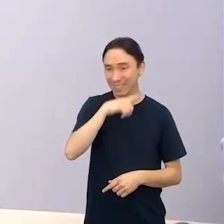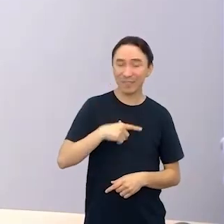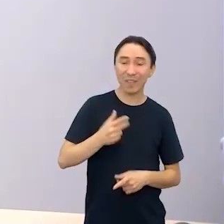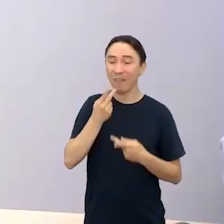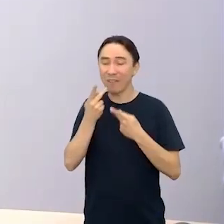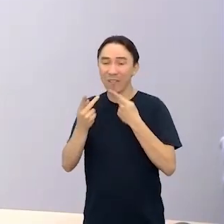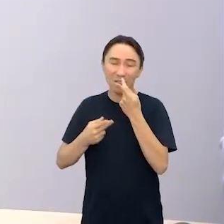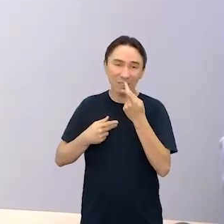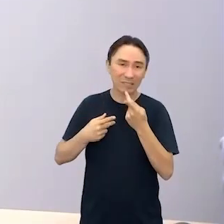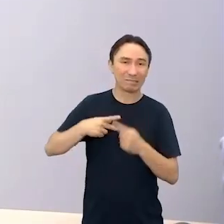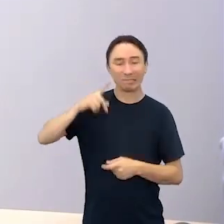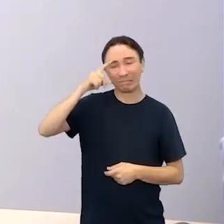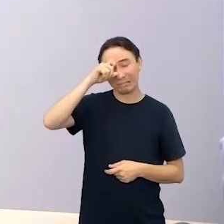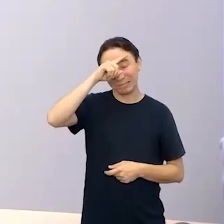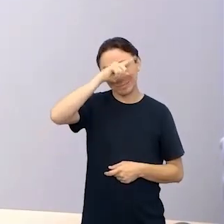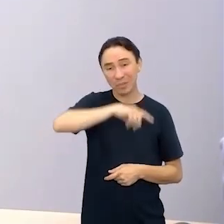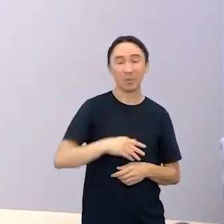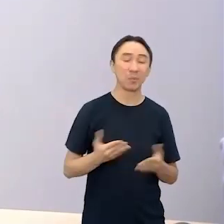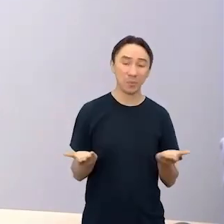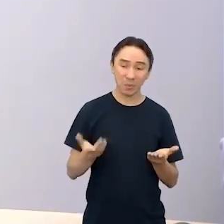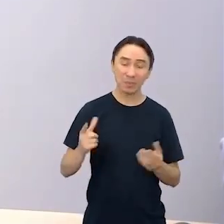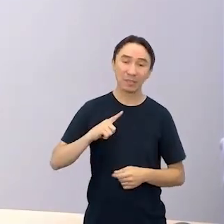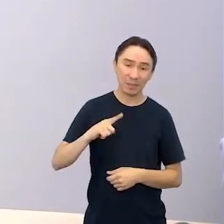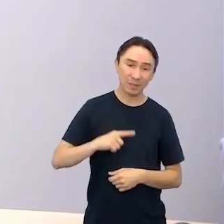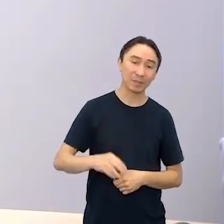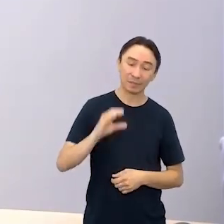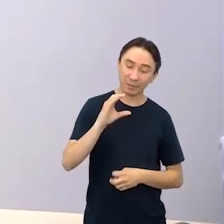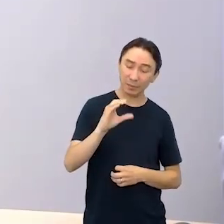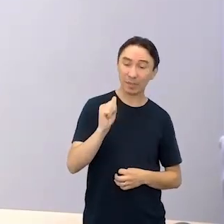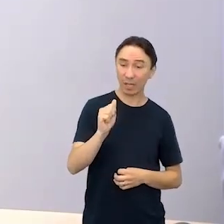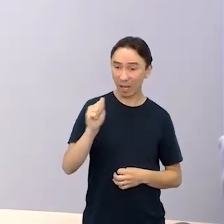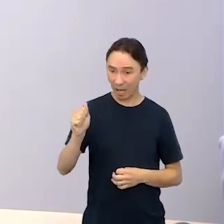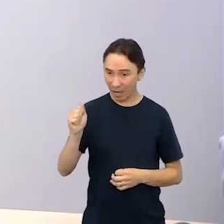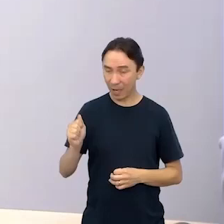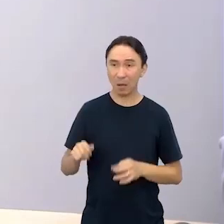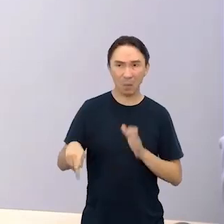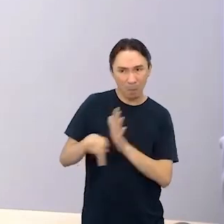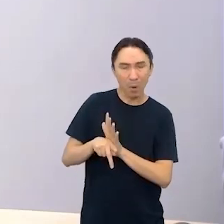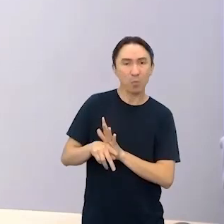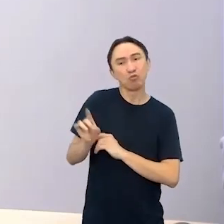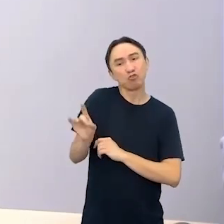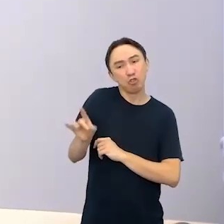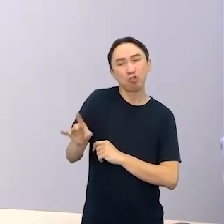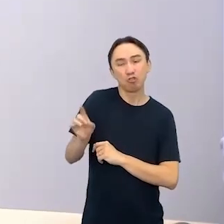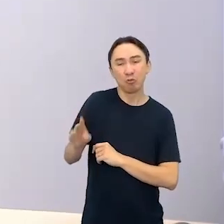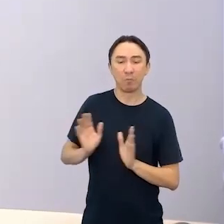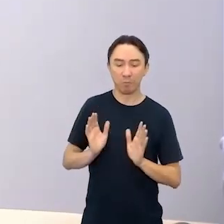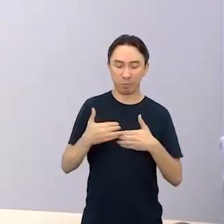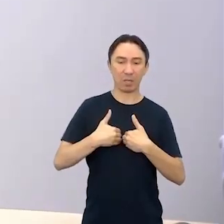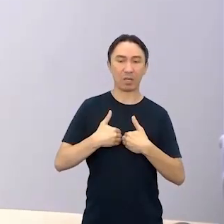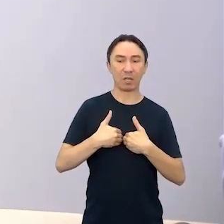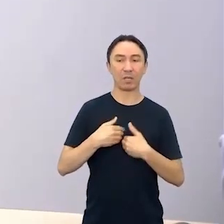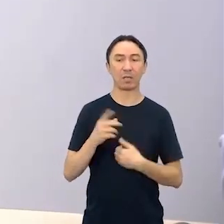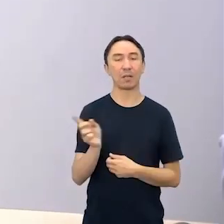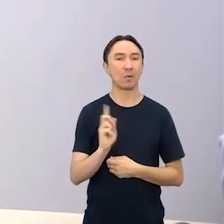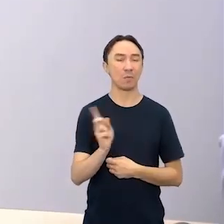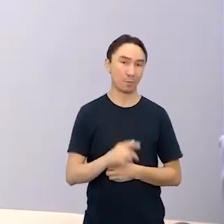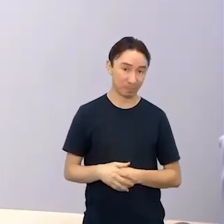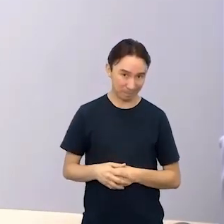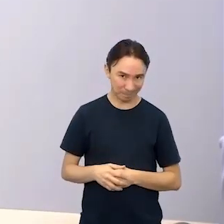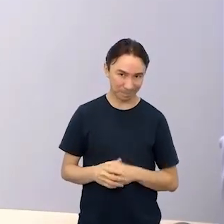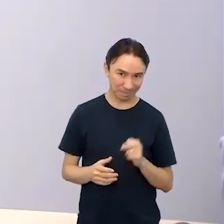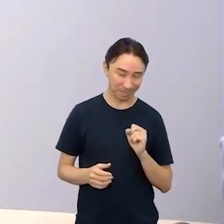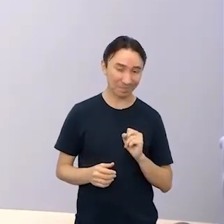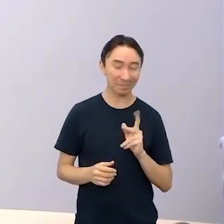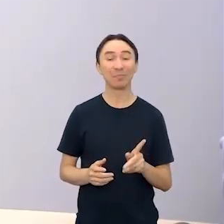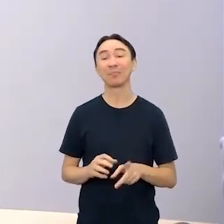a comunicação alternativa hoje está específica para TEA, mas não é necessariamente utilizada apenas para eles, ok? Então, o que